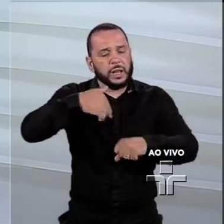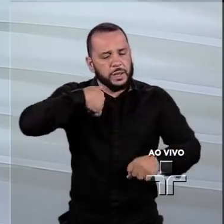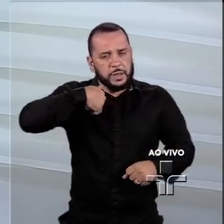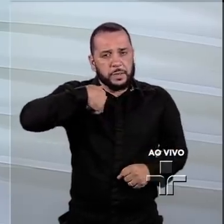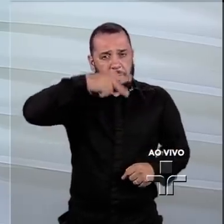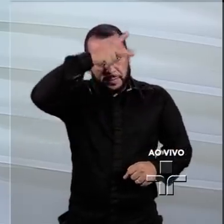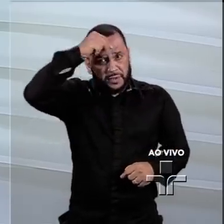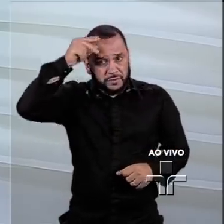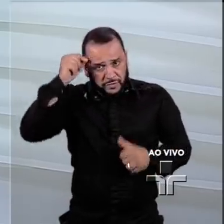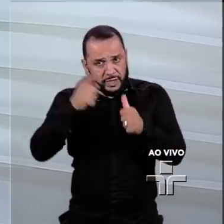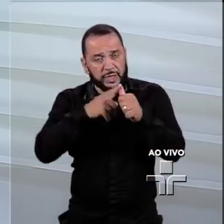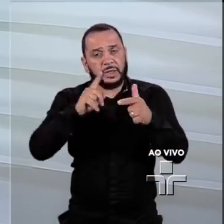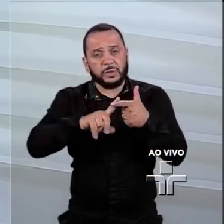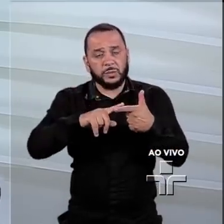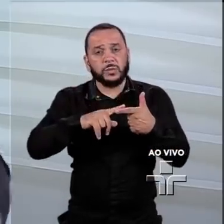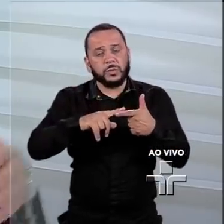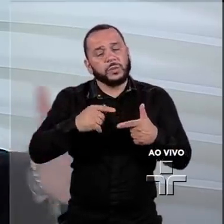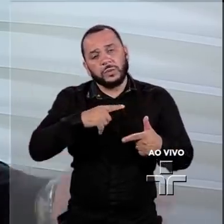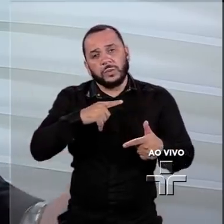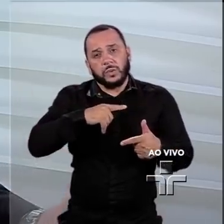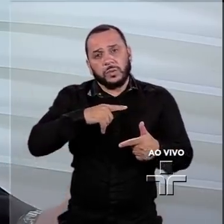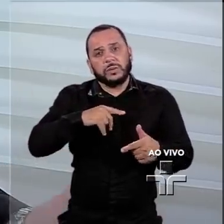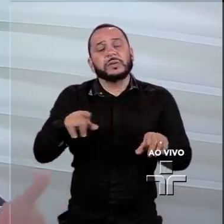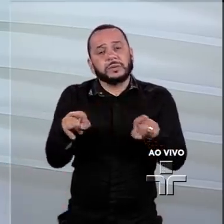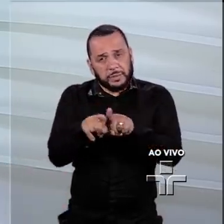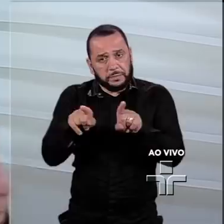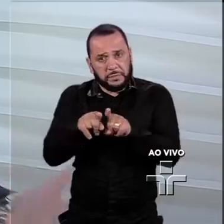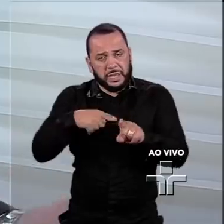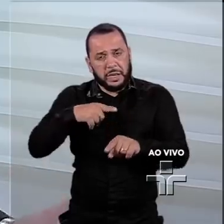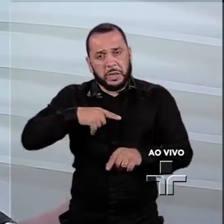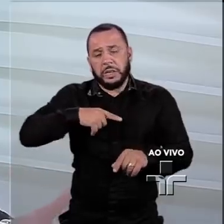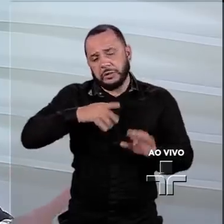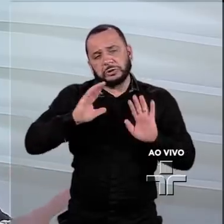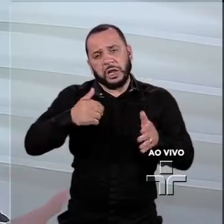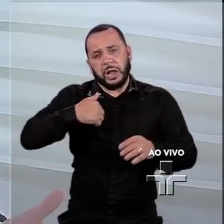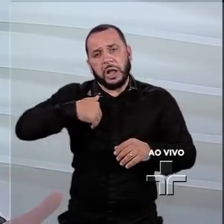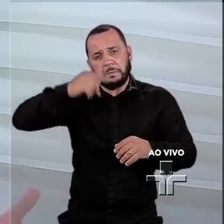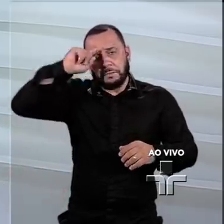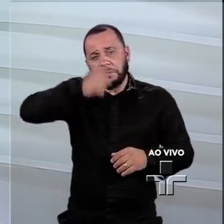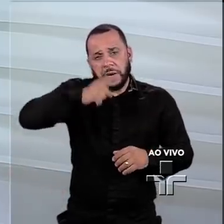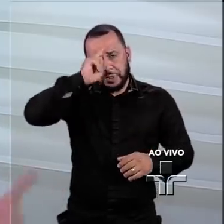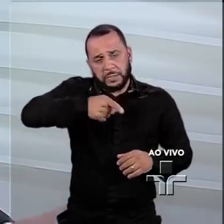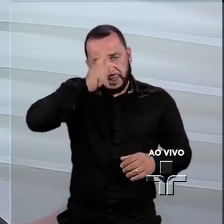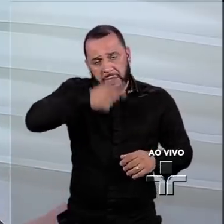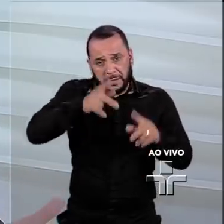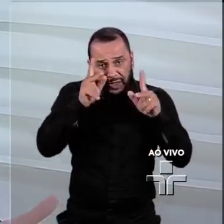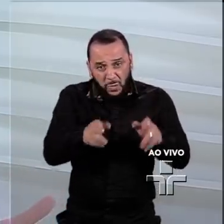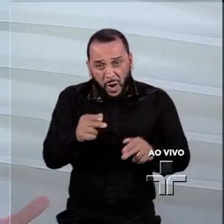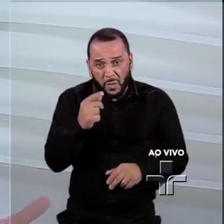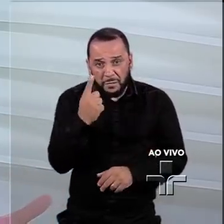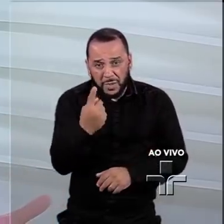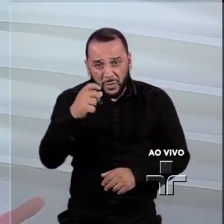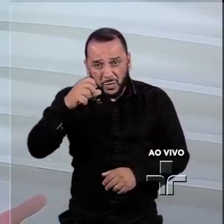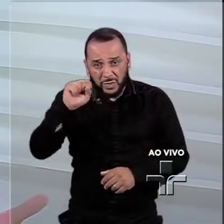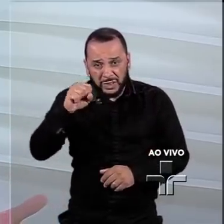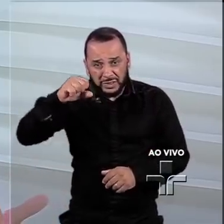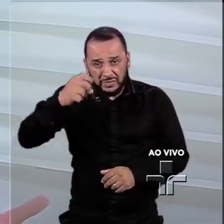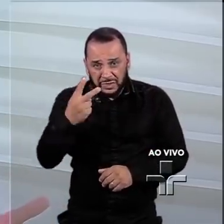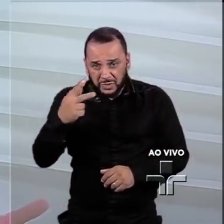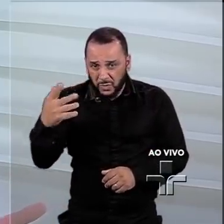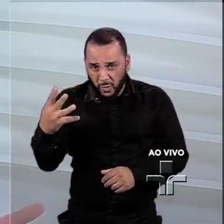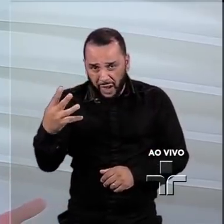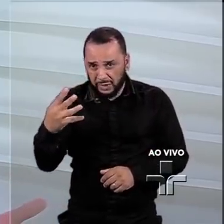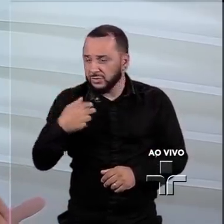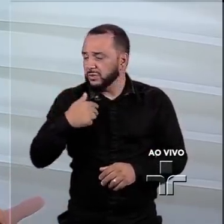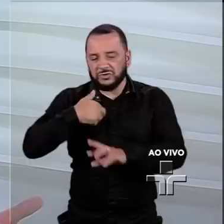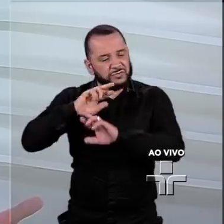Poder Executivo, ele não tem mais o poder moderador previsto na Constituição de 1824. Então você precisa sentar com os órgãos de controle, você precisa